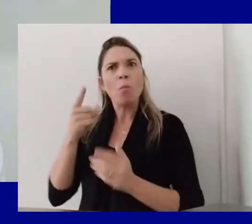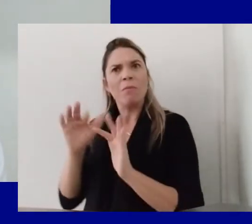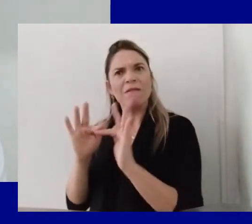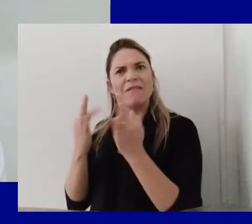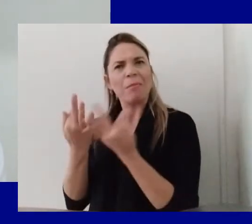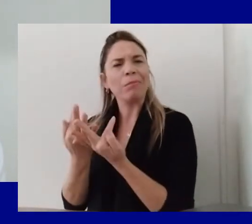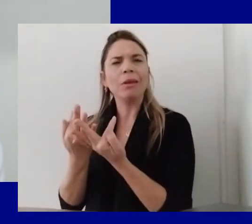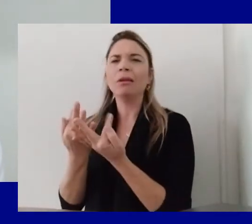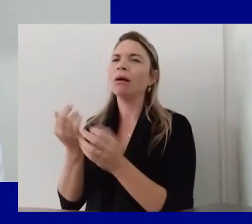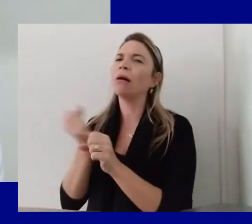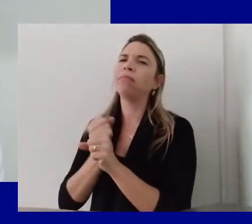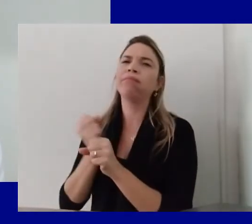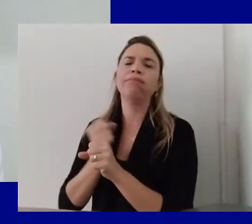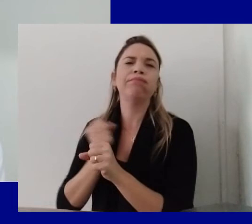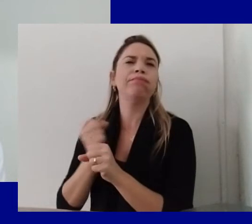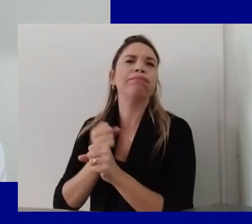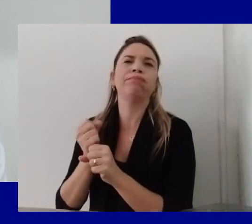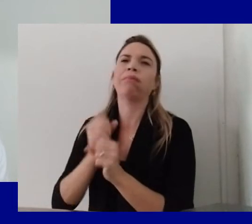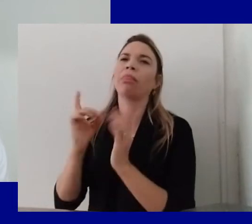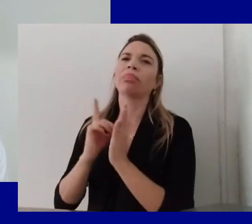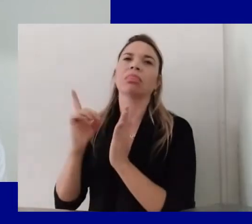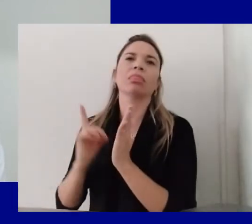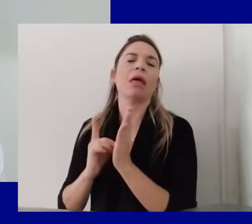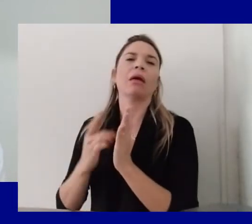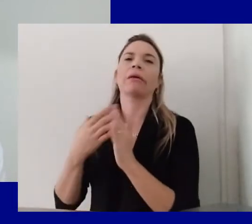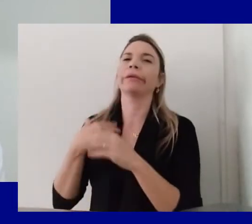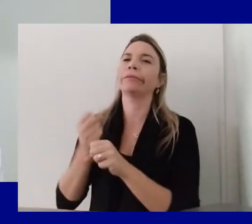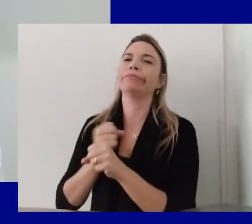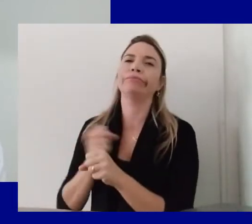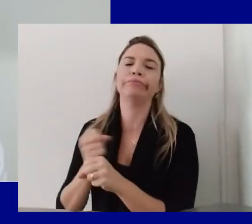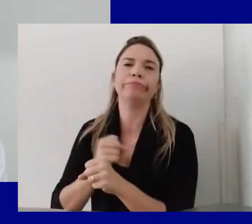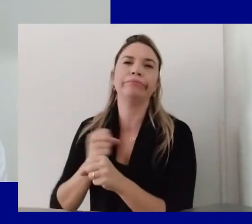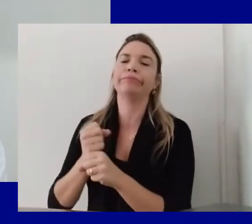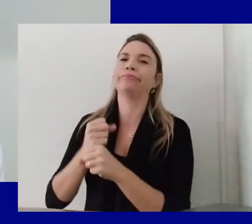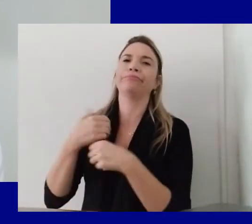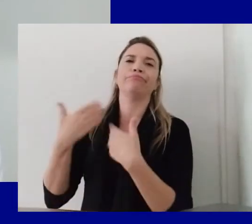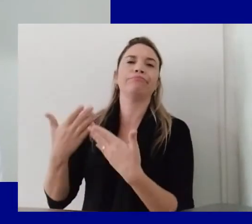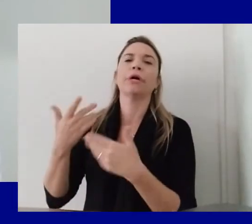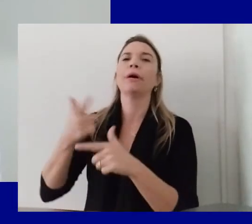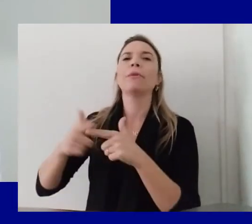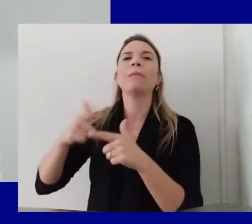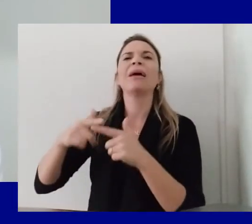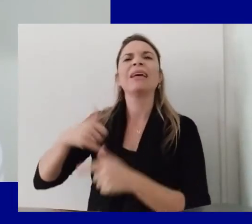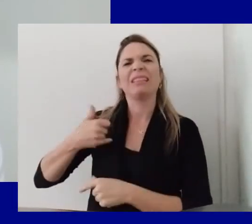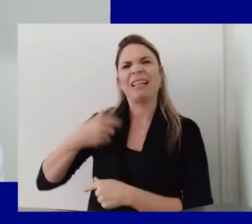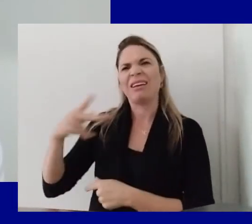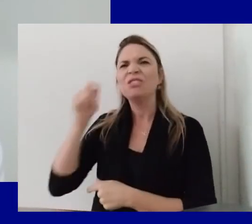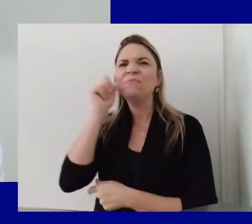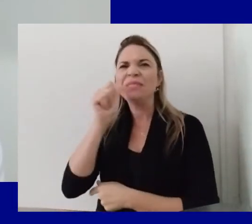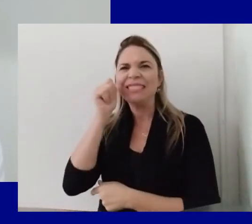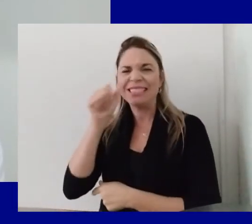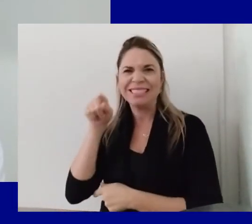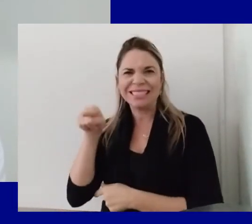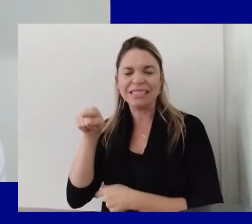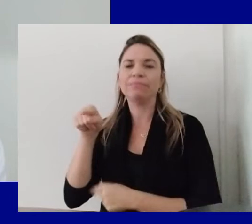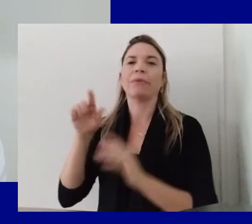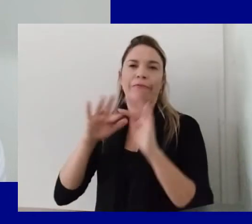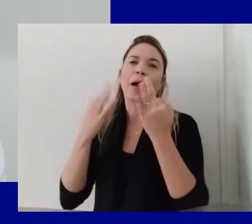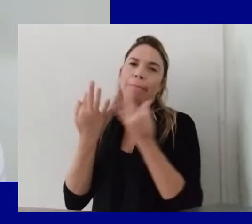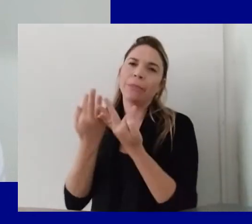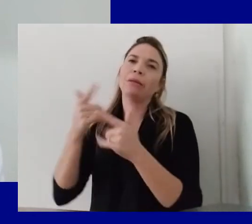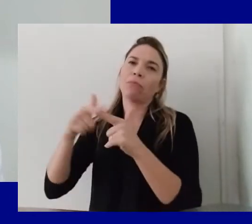de décadas. A filha mais nova, com mais de 20 anos, 23, 25 anos, sofria